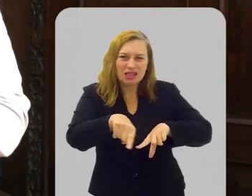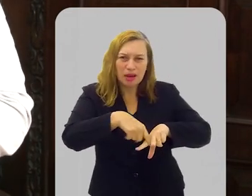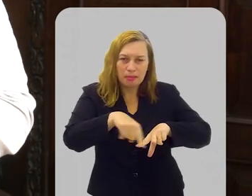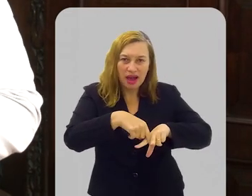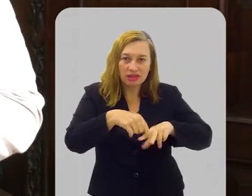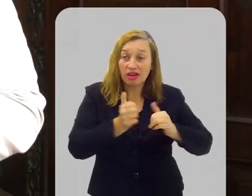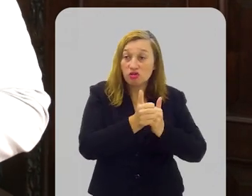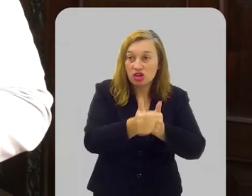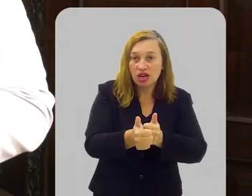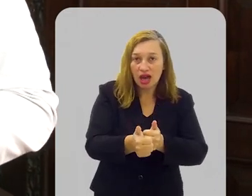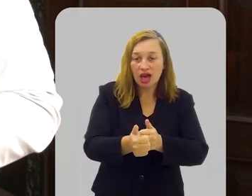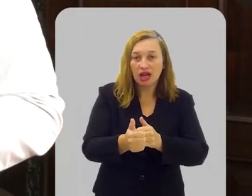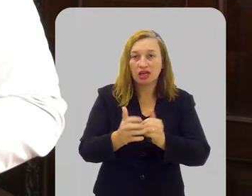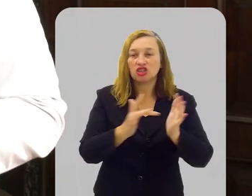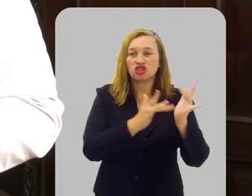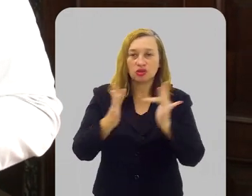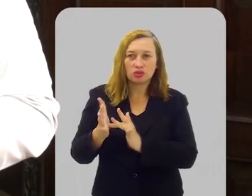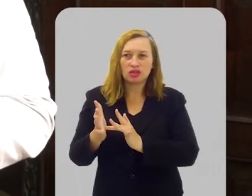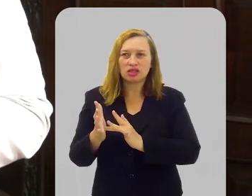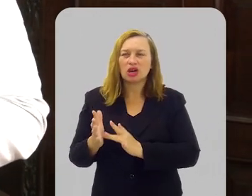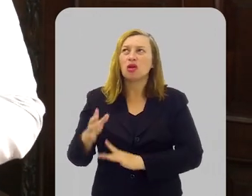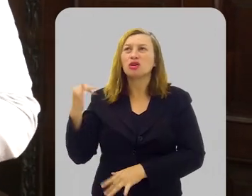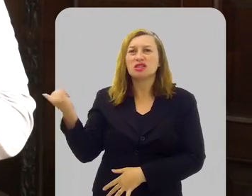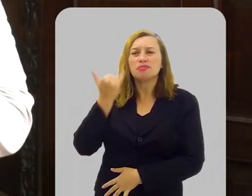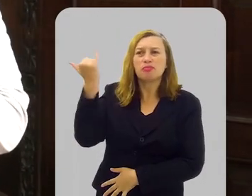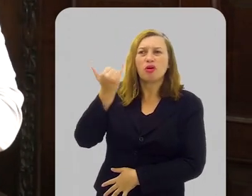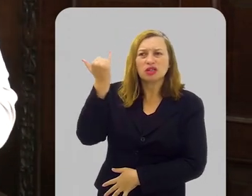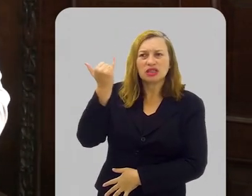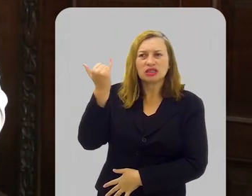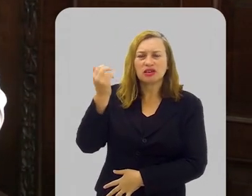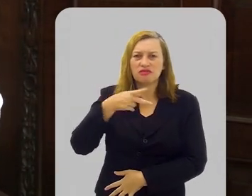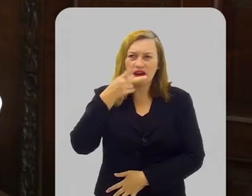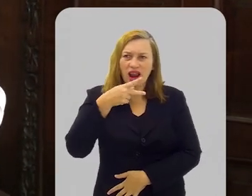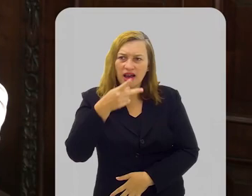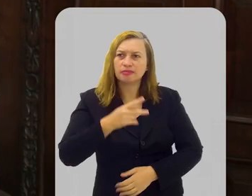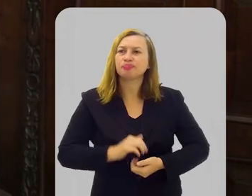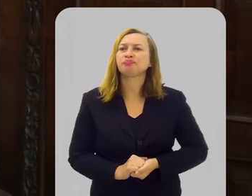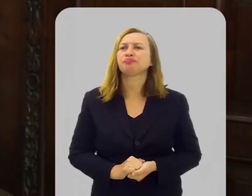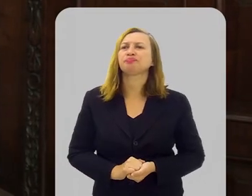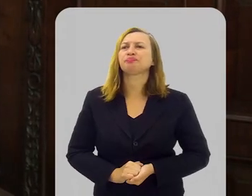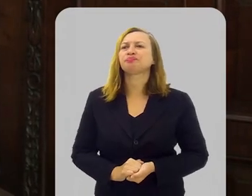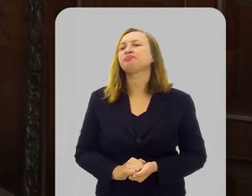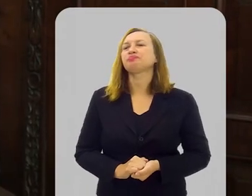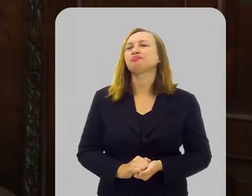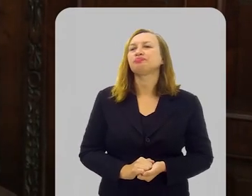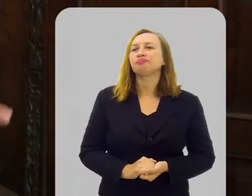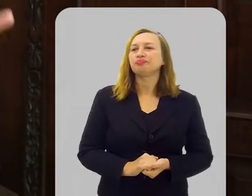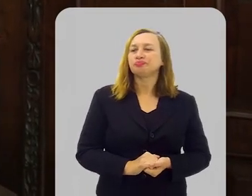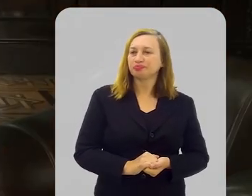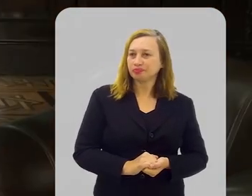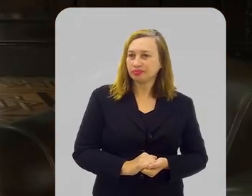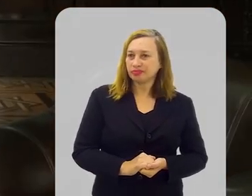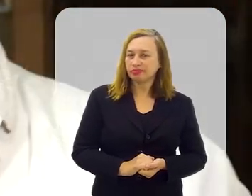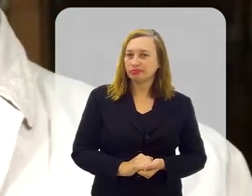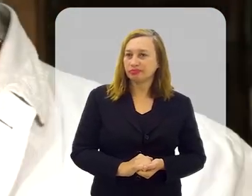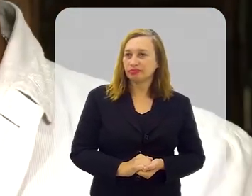nos seus pés. Deixa eu te dizer uma coisa muito importante, sabe, DG? Eu vou lá no beterraba e vou dizer a você.